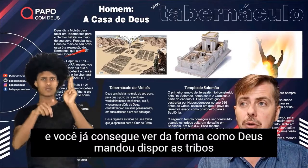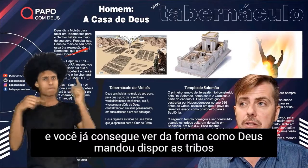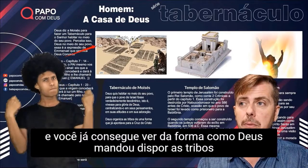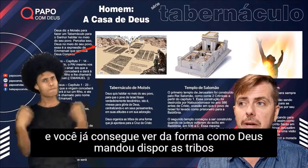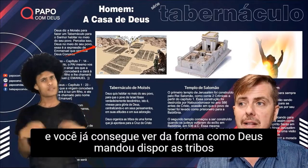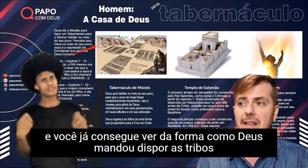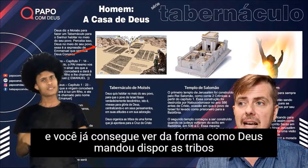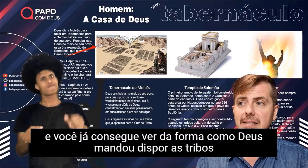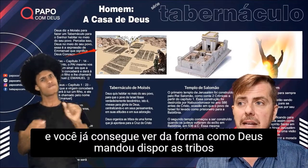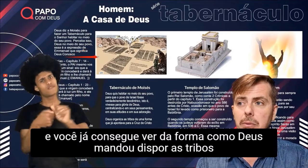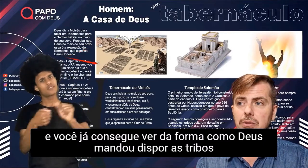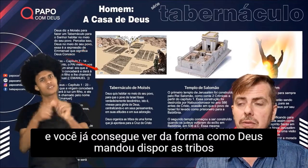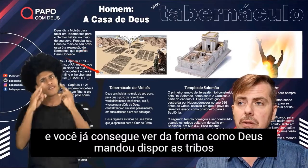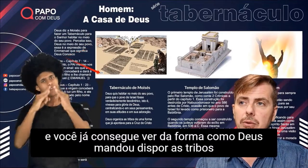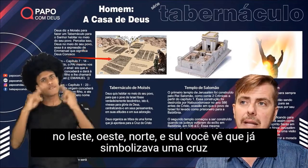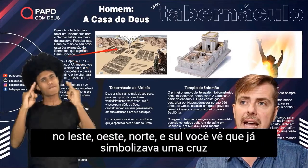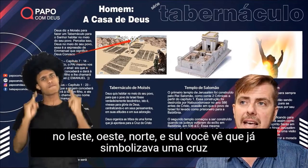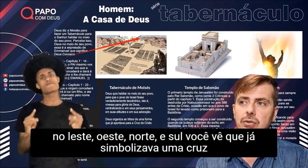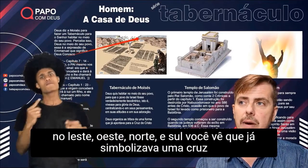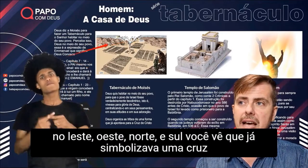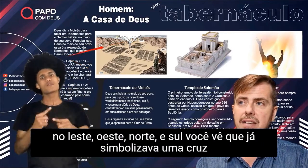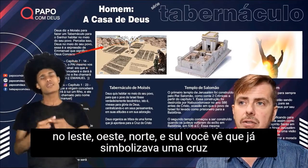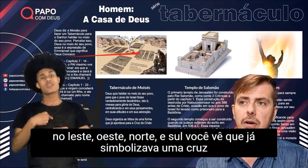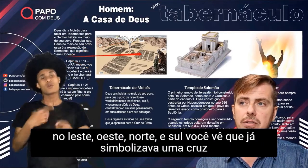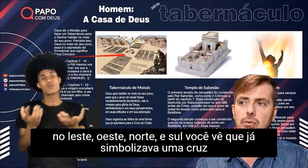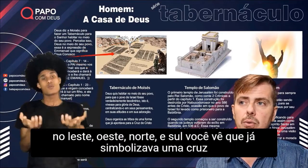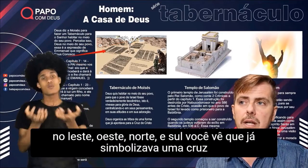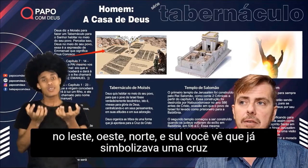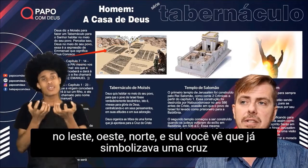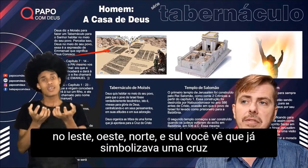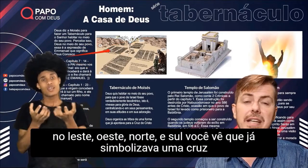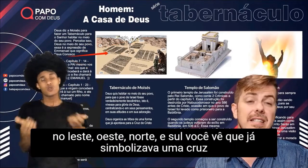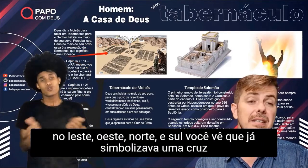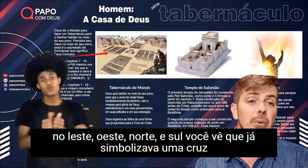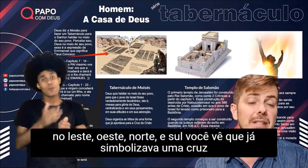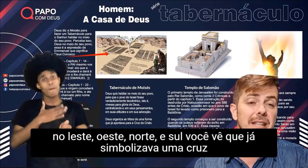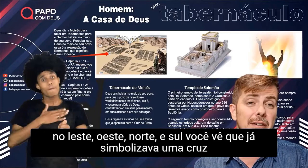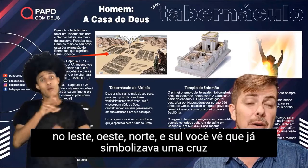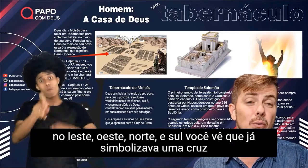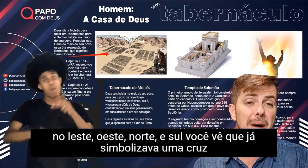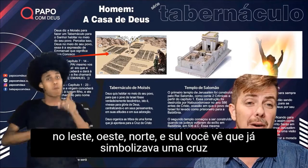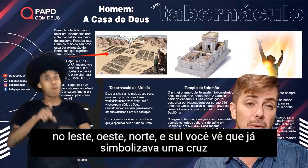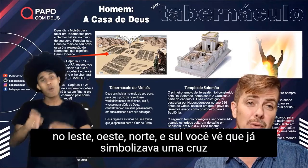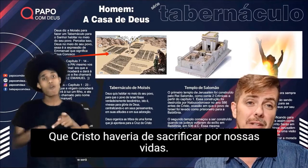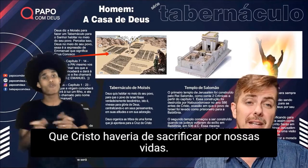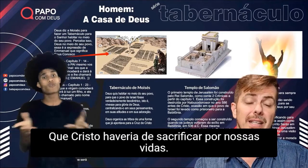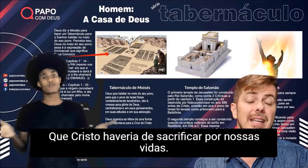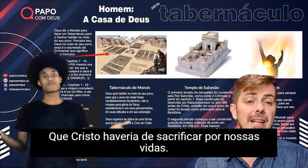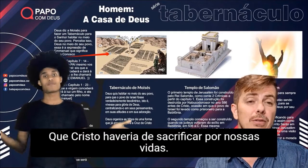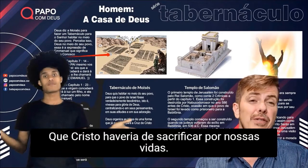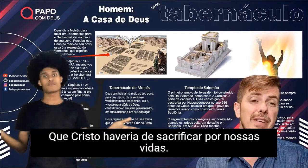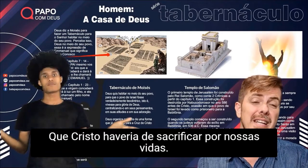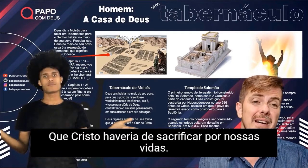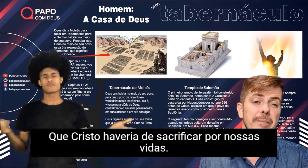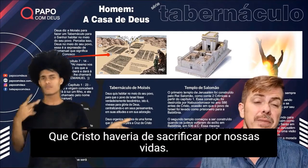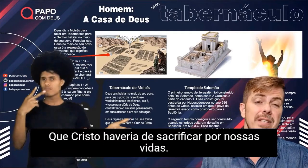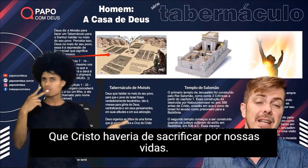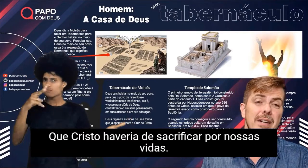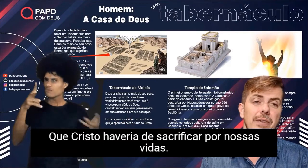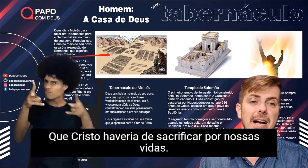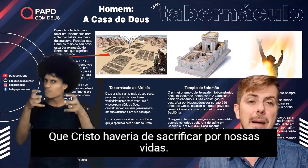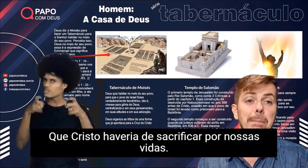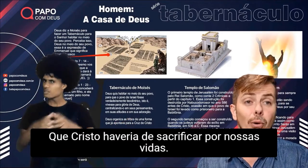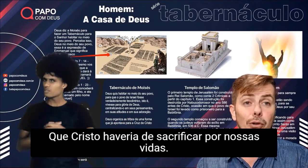como Deus mandou dispor as tribos, no leste, oeste, norte e sul, você vê que já simbolizava uma cruz, que Cristo haveria